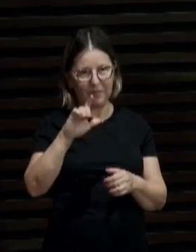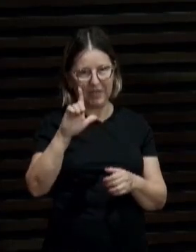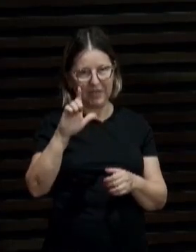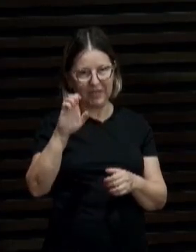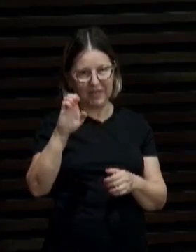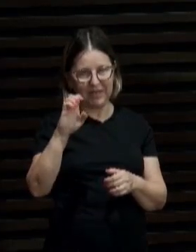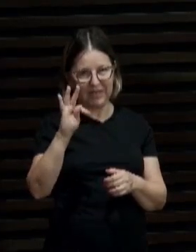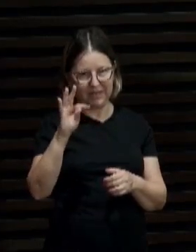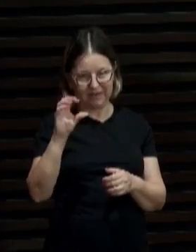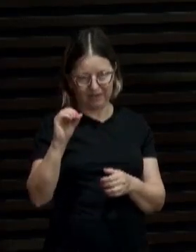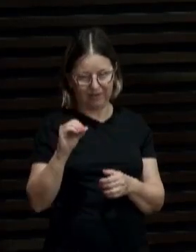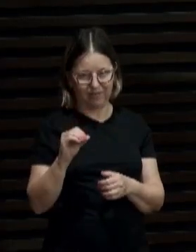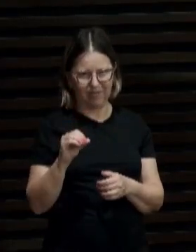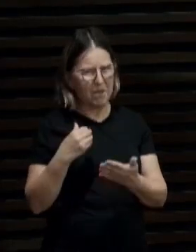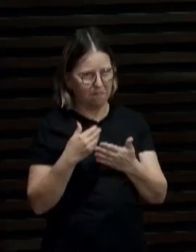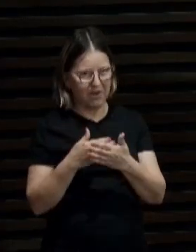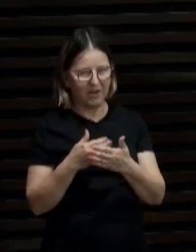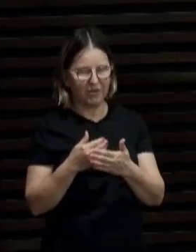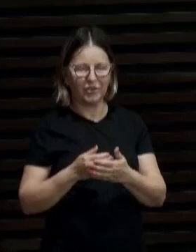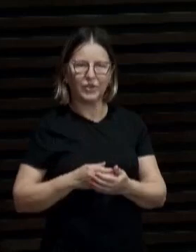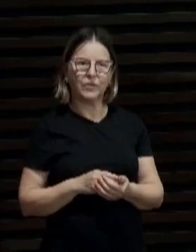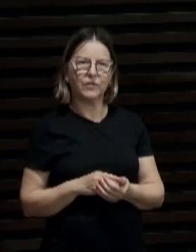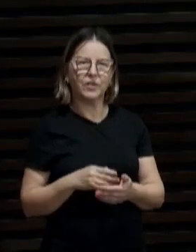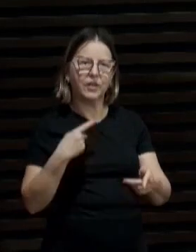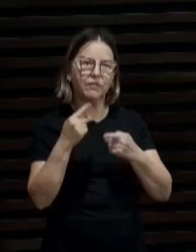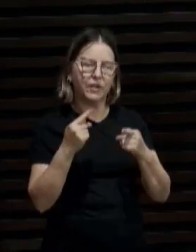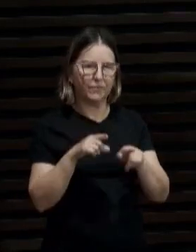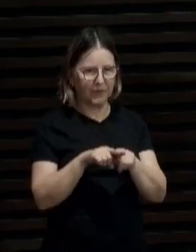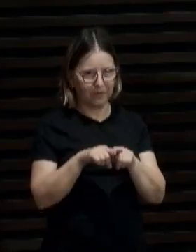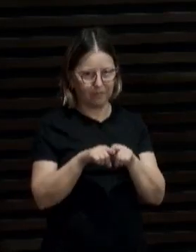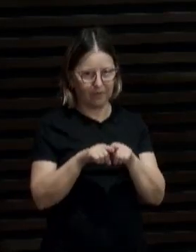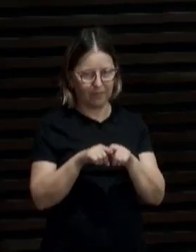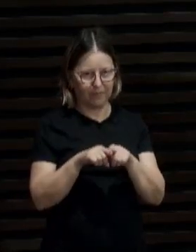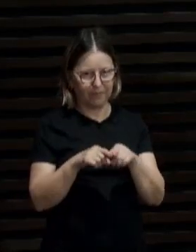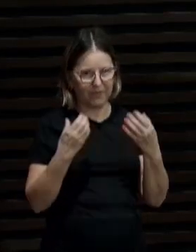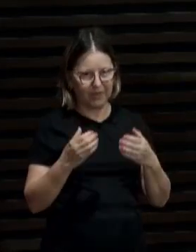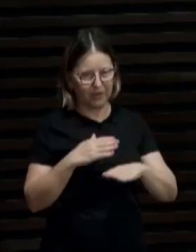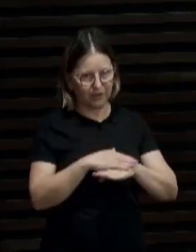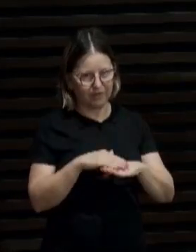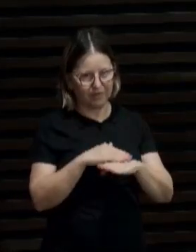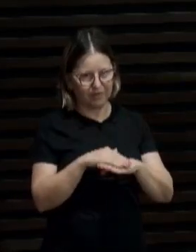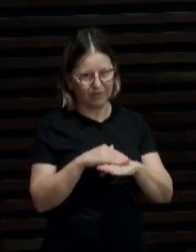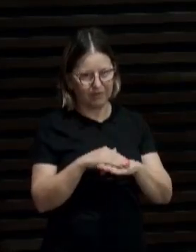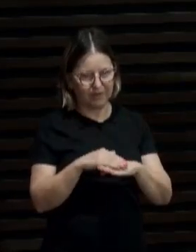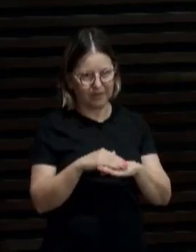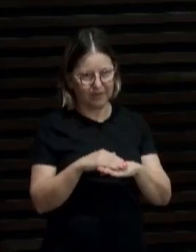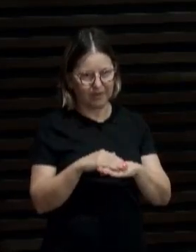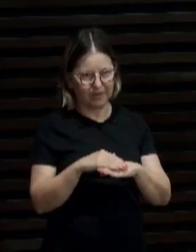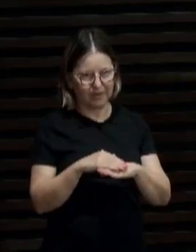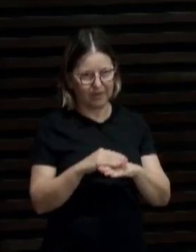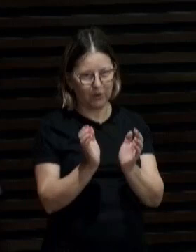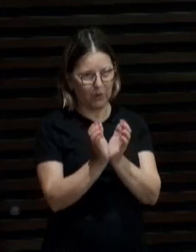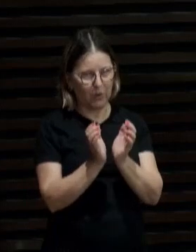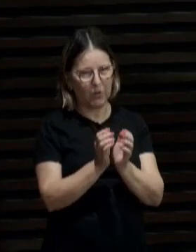e de Cambé e Ibiporã ele fala assim: irmãos, eu quero conversar com os presbíteros da igreja de Éfeso,